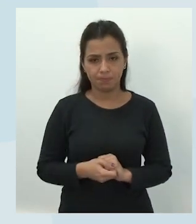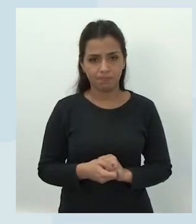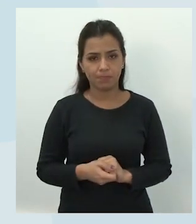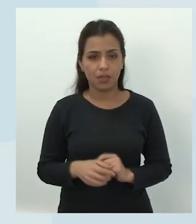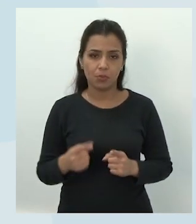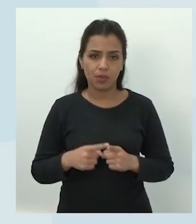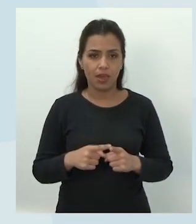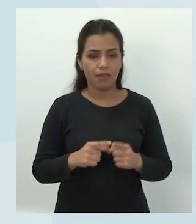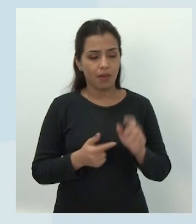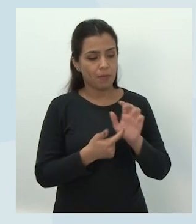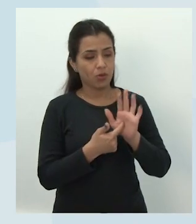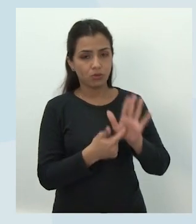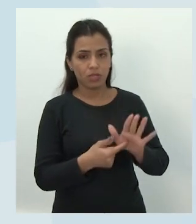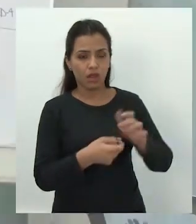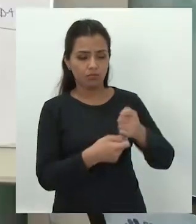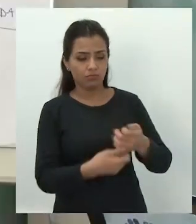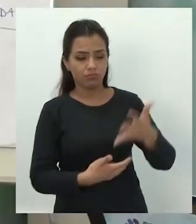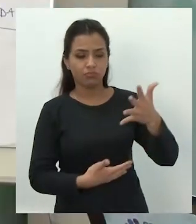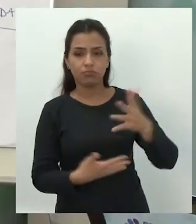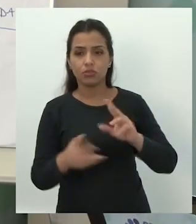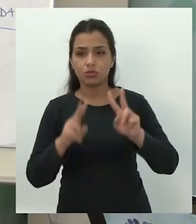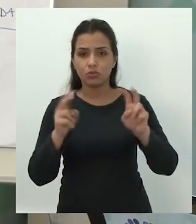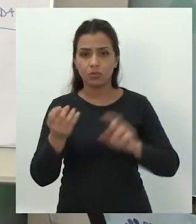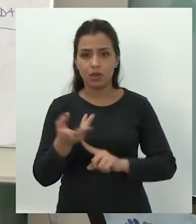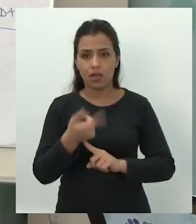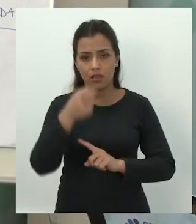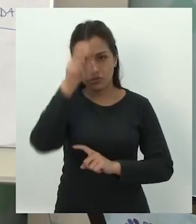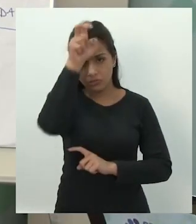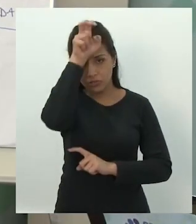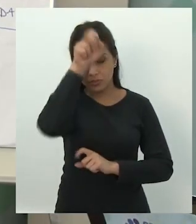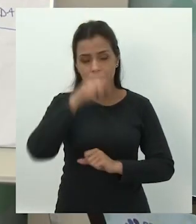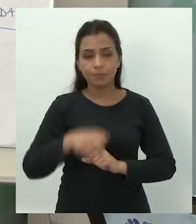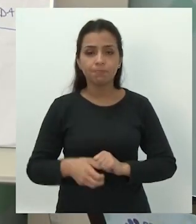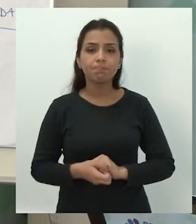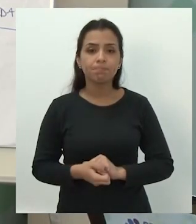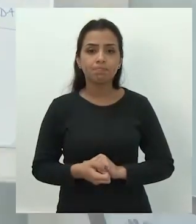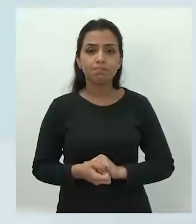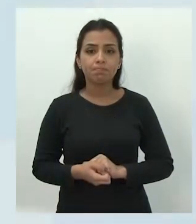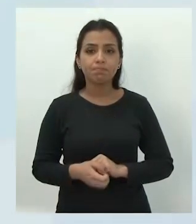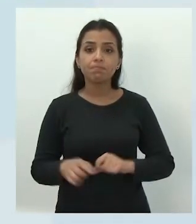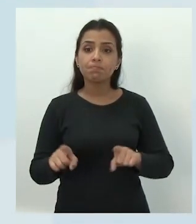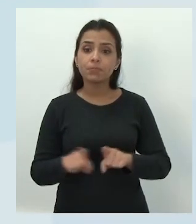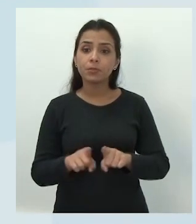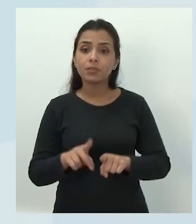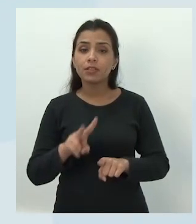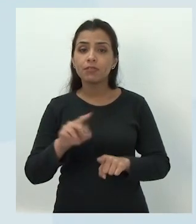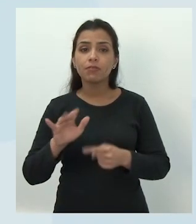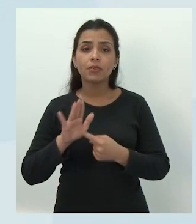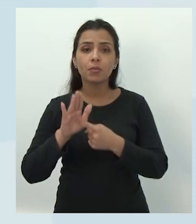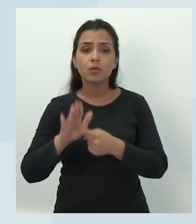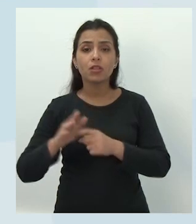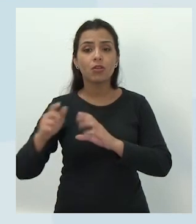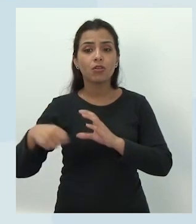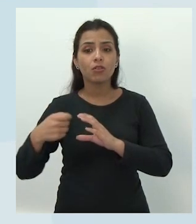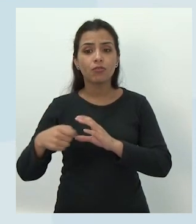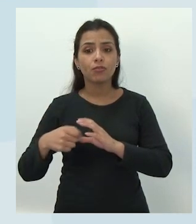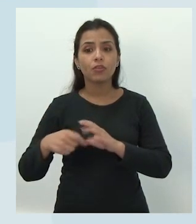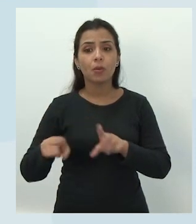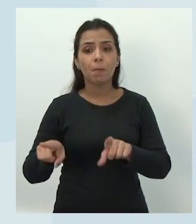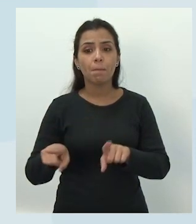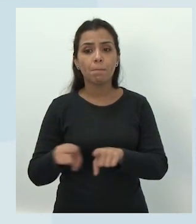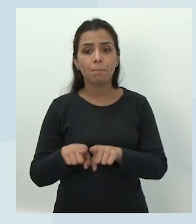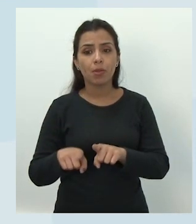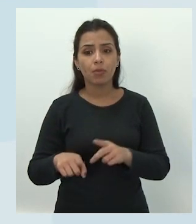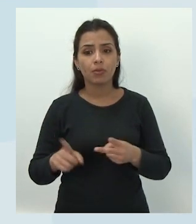né? Um pouquinho aprofundando naquilo que a gente viu nessa aula. Vai aparecer também um vídeo, né, feito aí pelo Jorge Méliès,